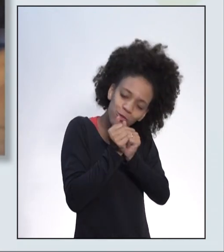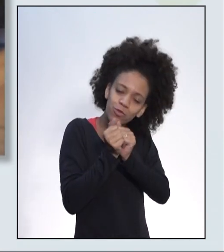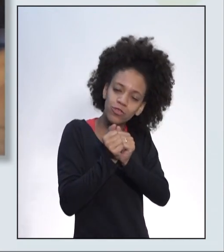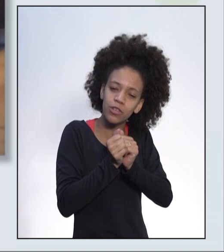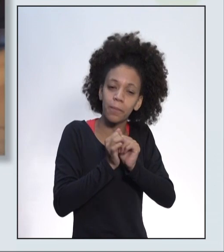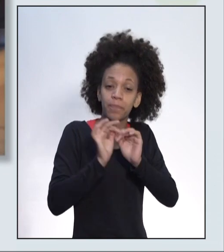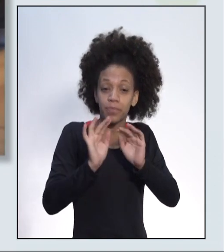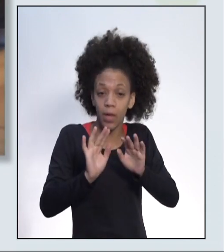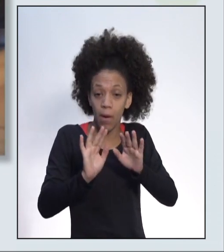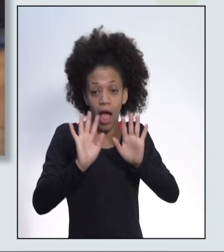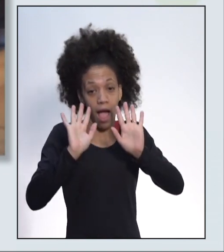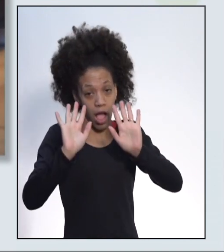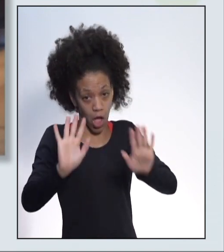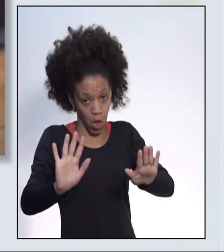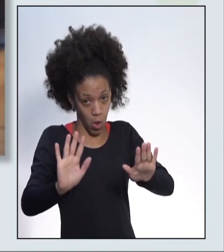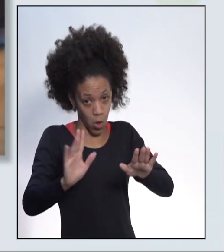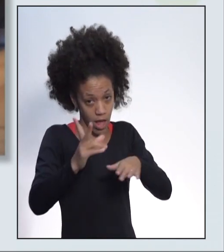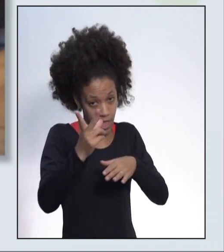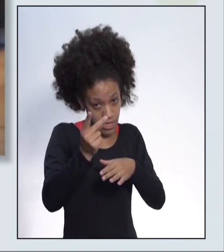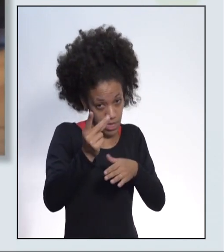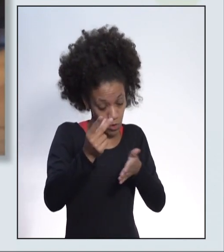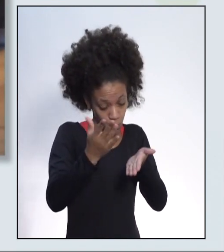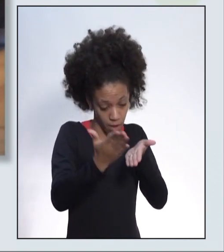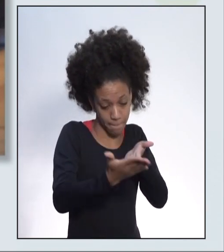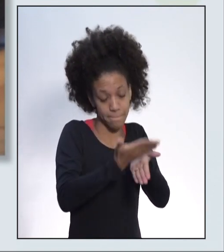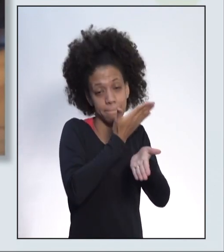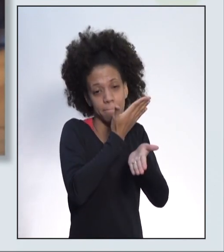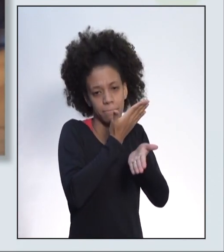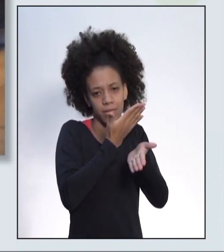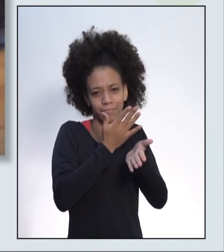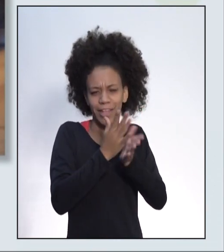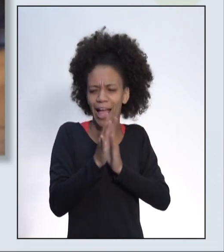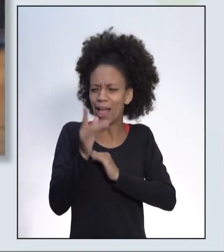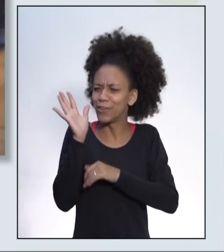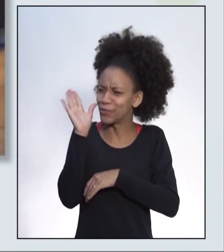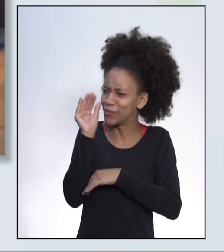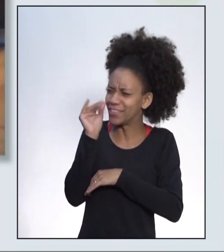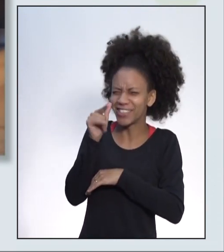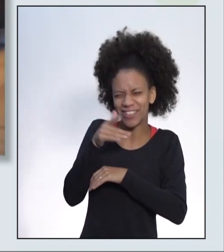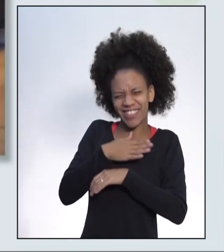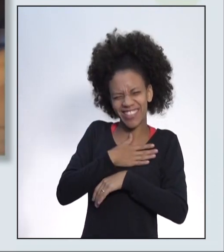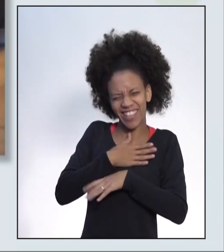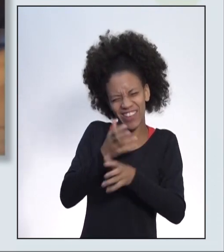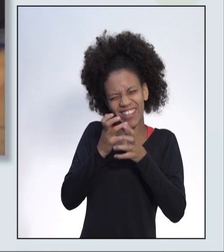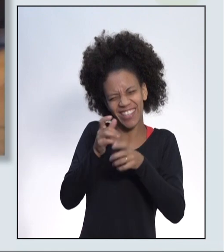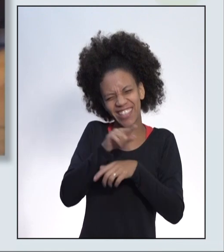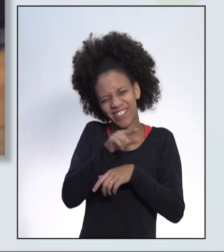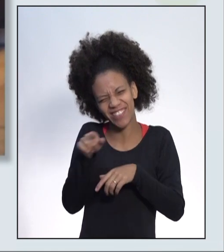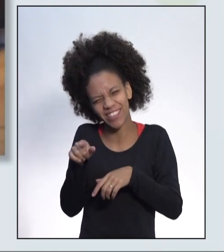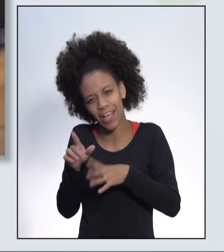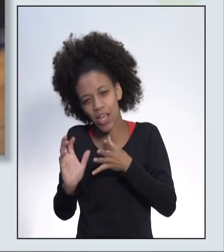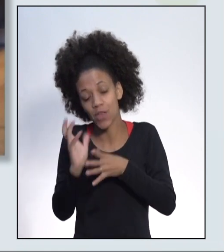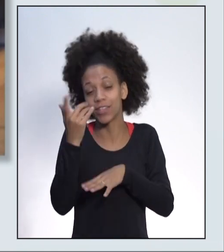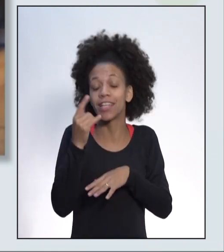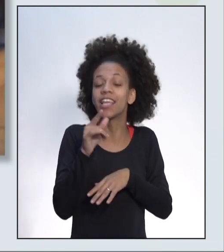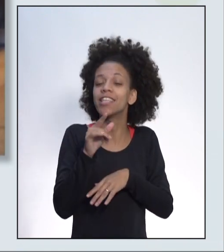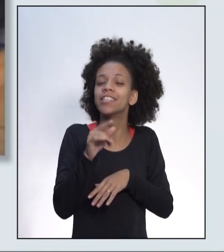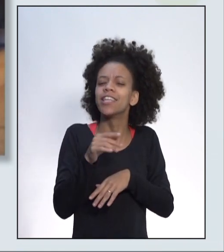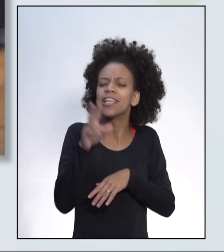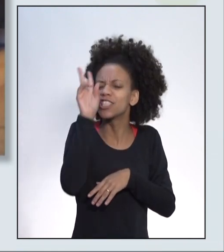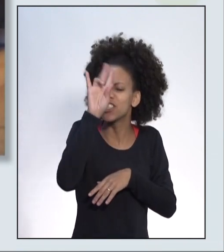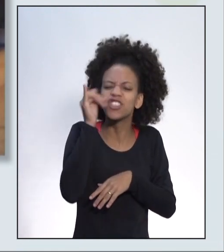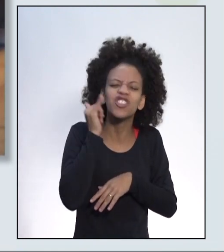para a segunda parte. Você tá criando a tua? Eu fico curiosa, queria saber Que história que vocês escolheram